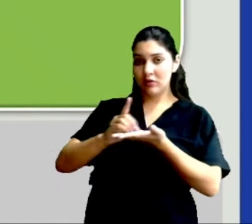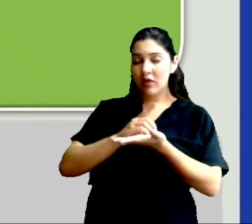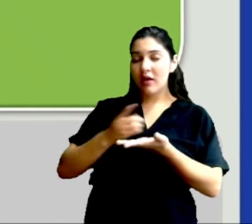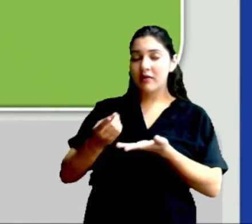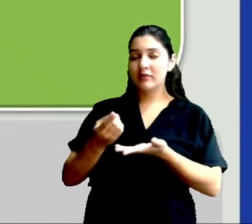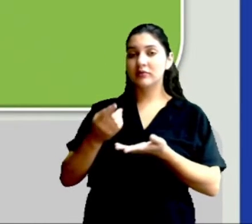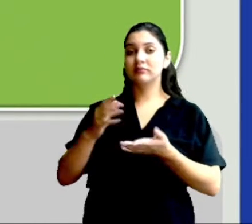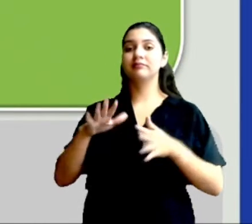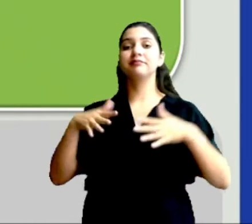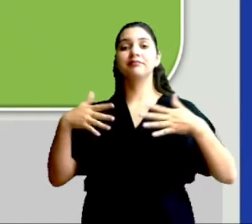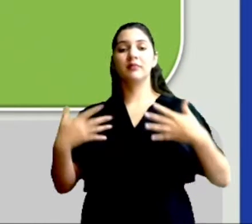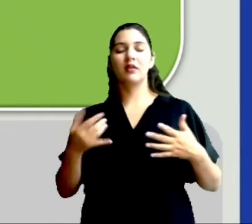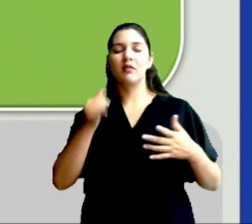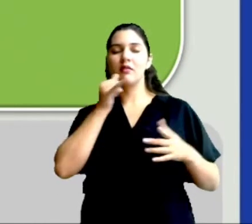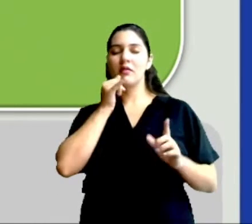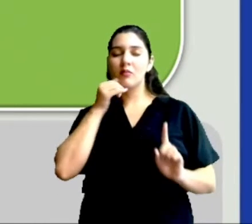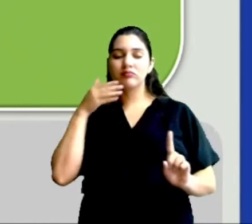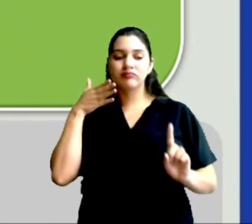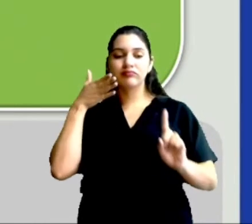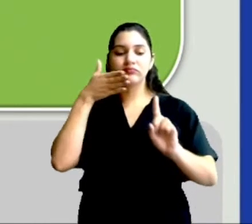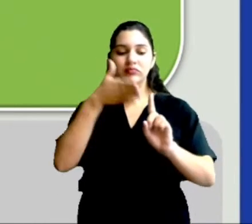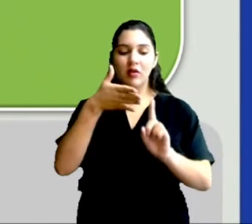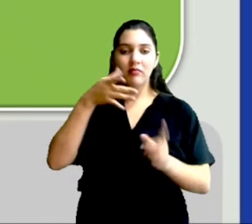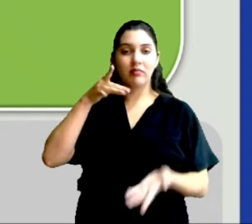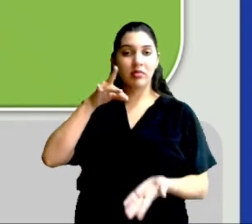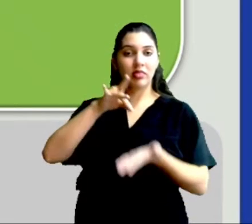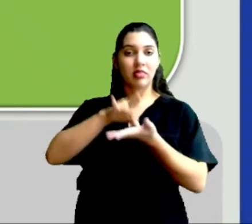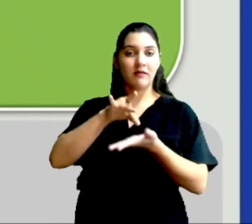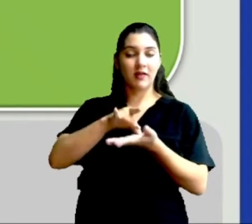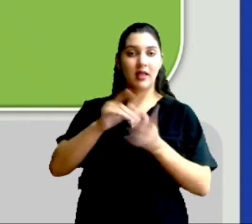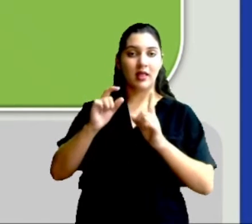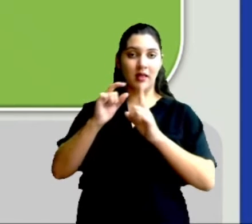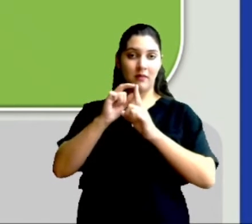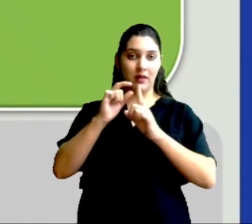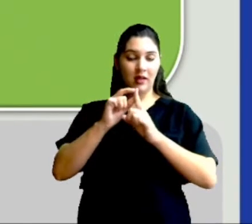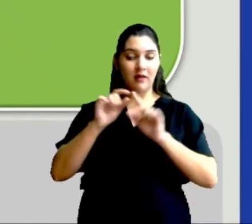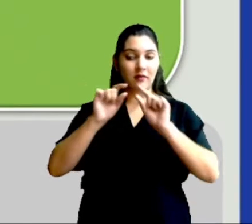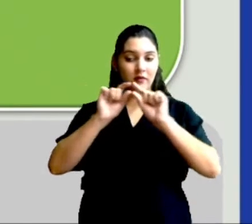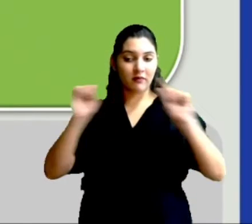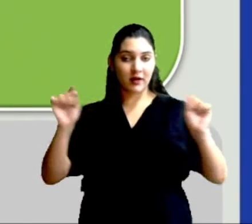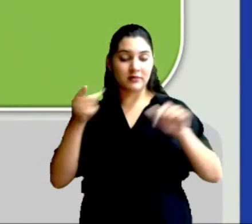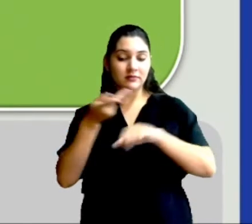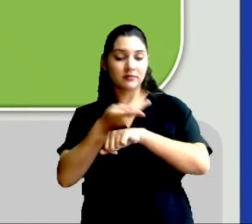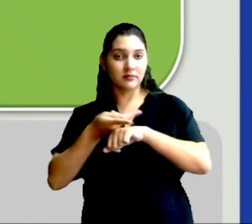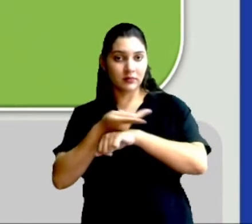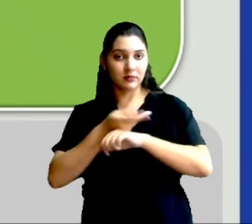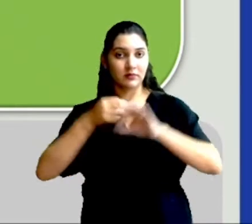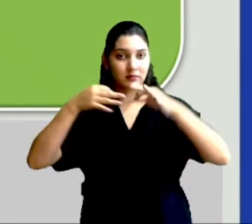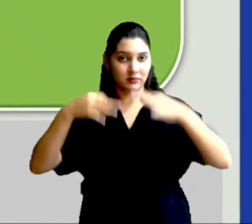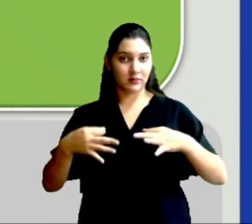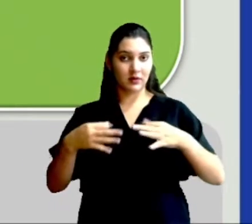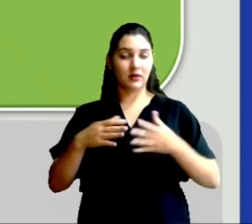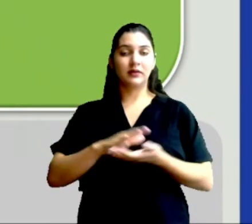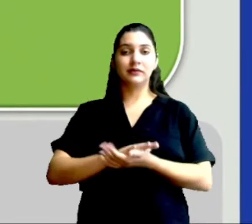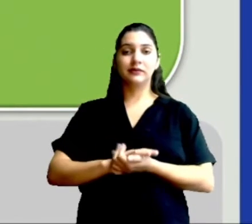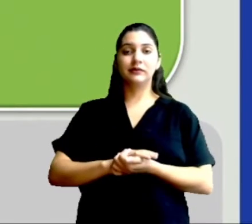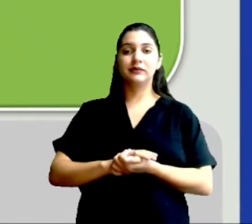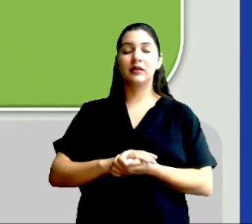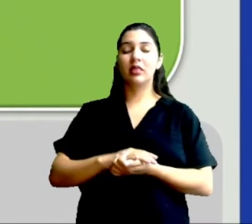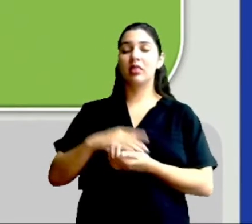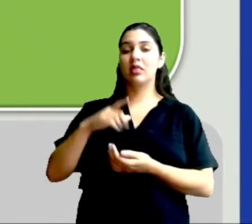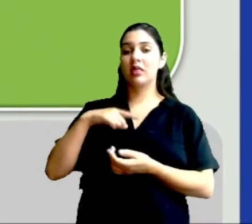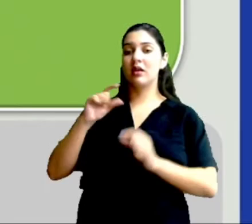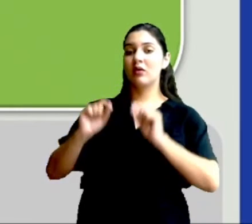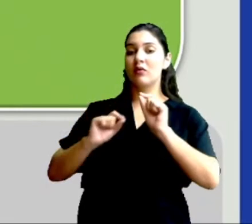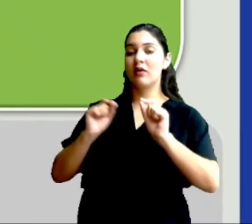é aquele sentido direto, é o sentido original da palavra ou da frase que você procura. E assim,